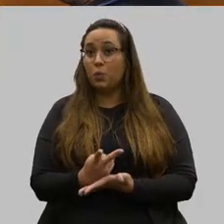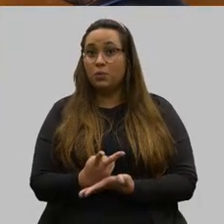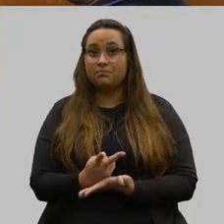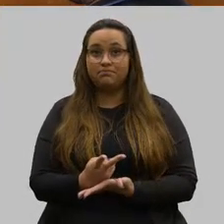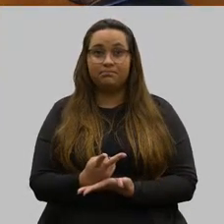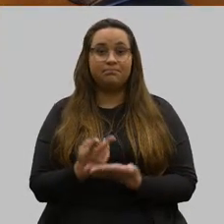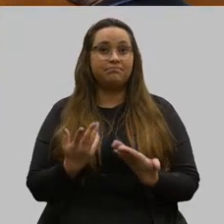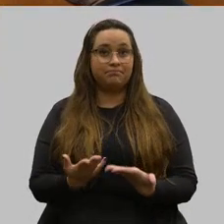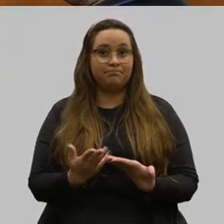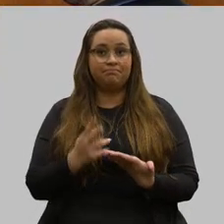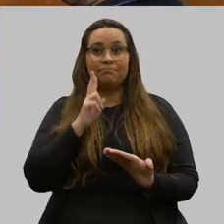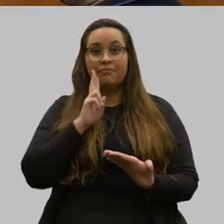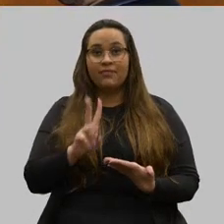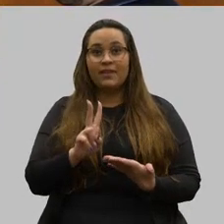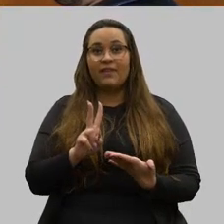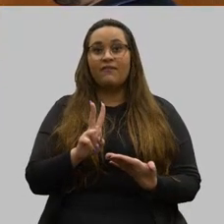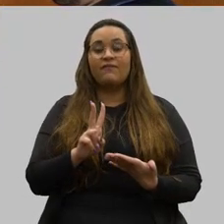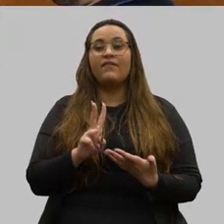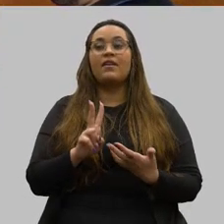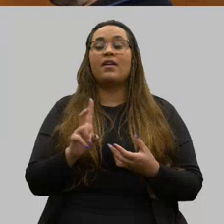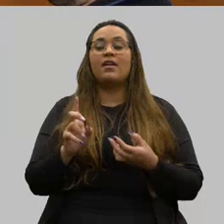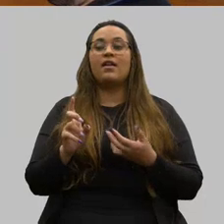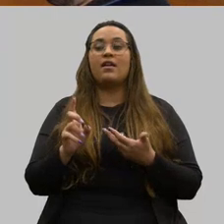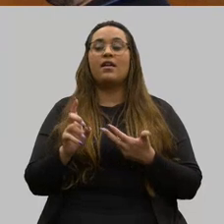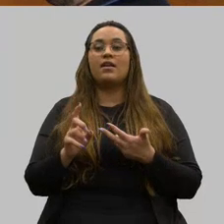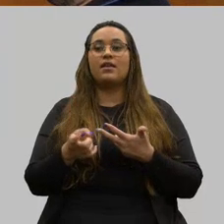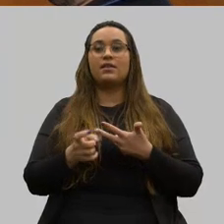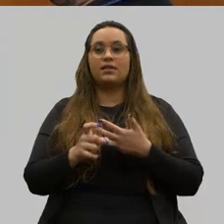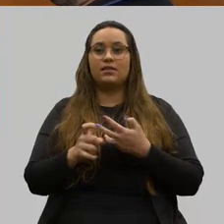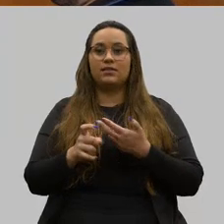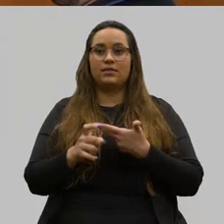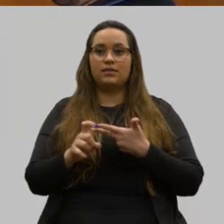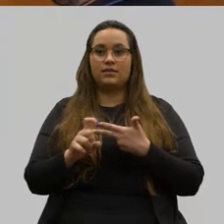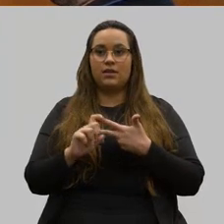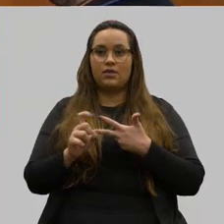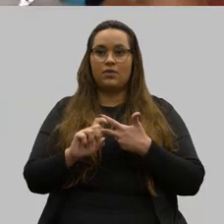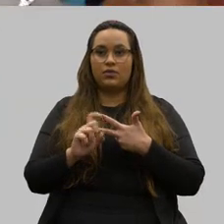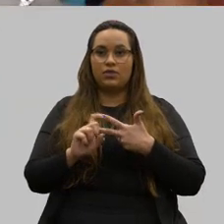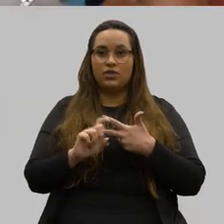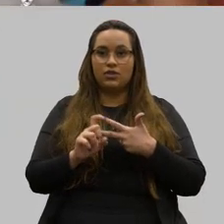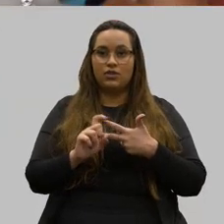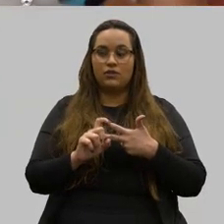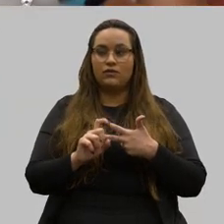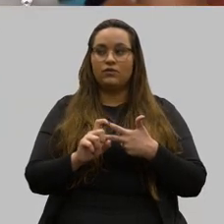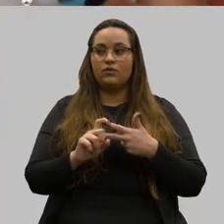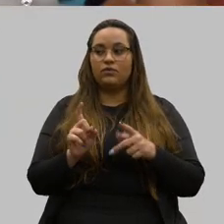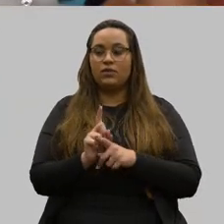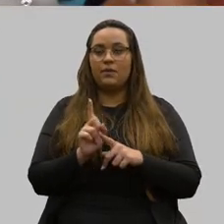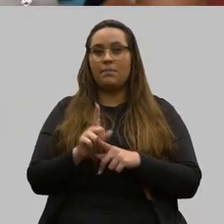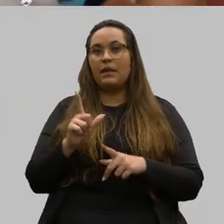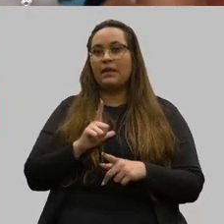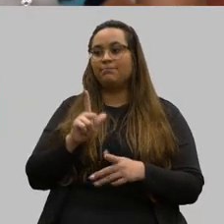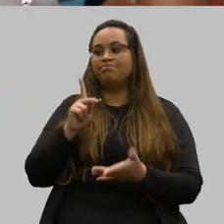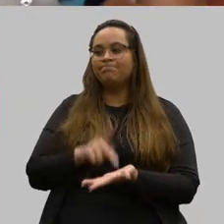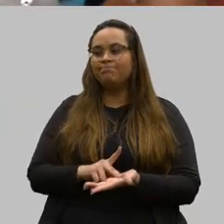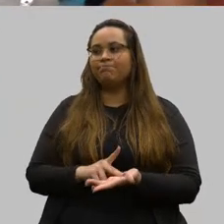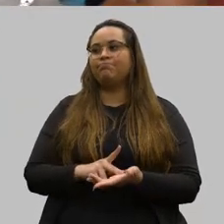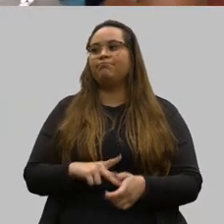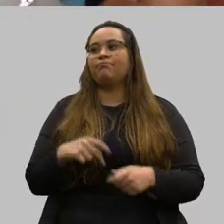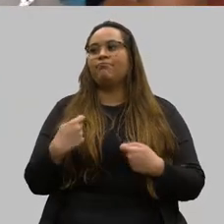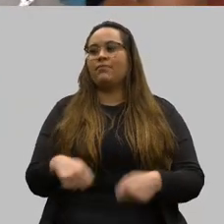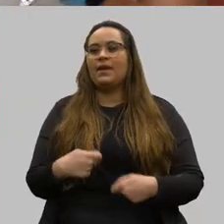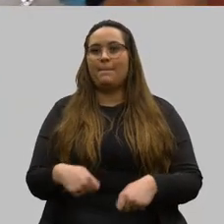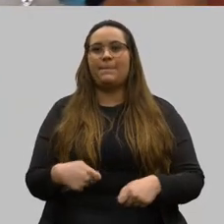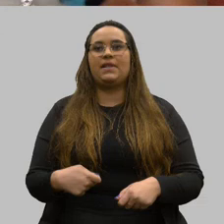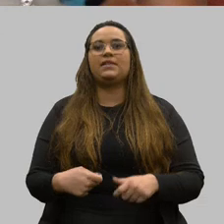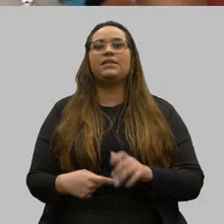inércia do Poder Executivo em tratar com a deferência aquelas instituições que realmente deveria ser tratada com